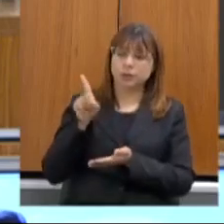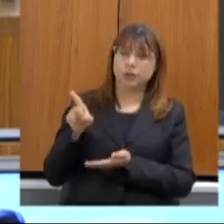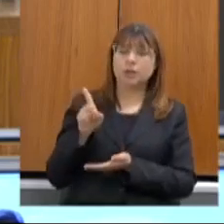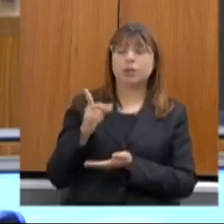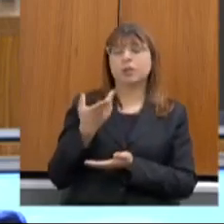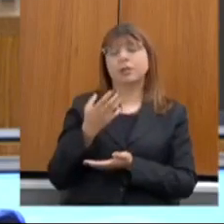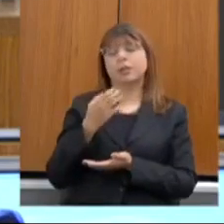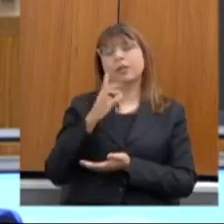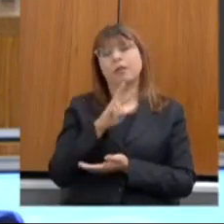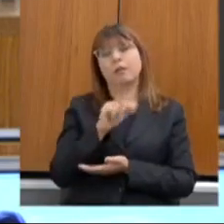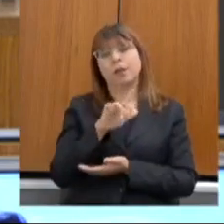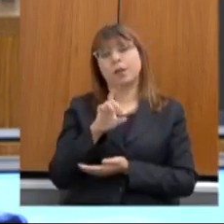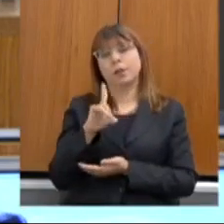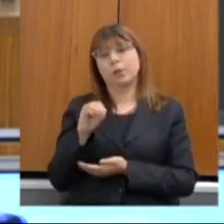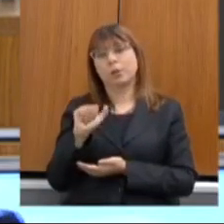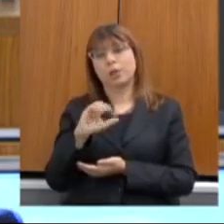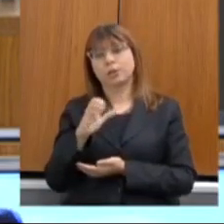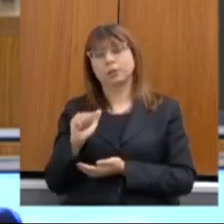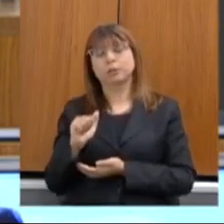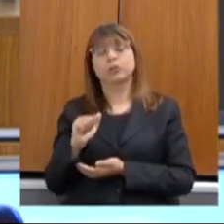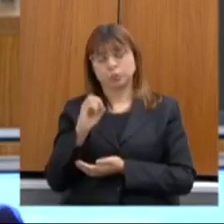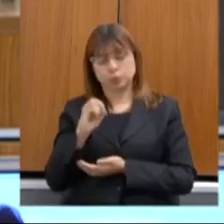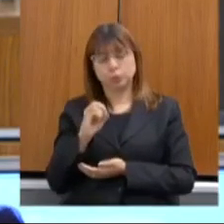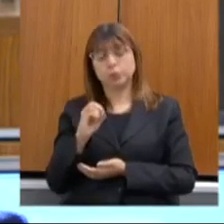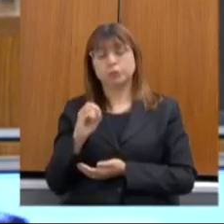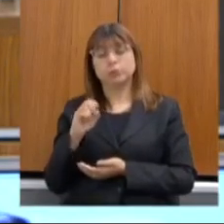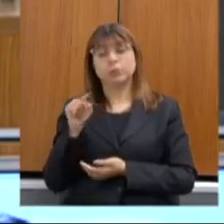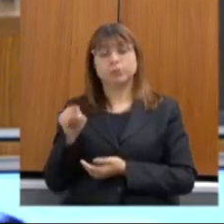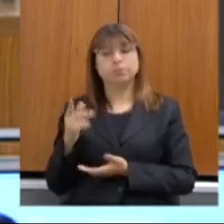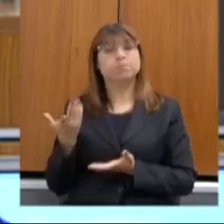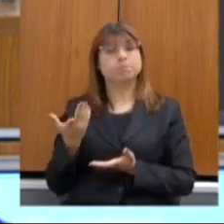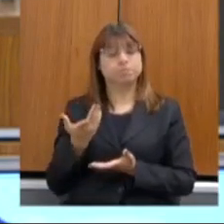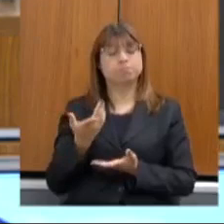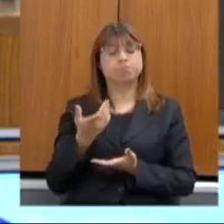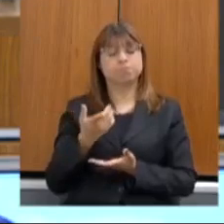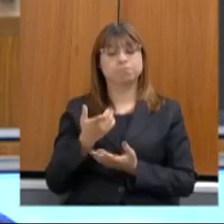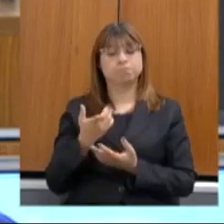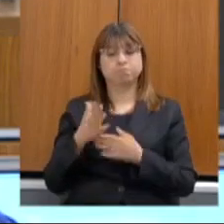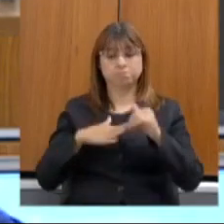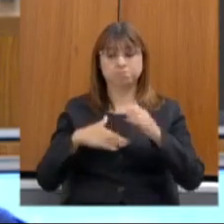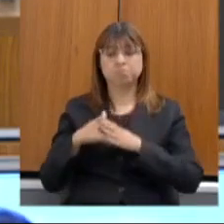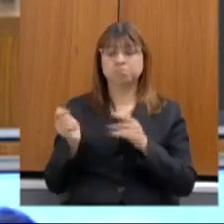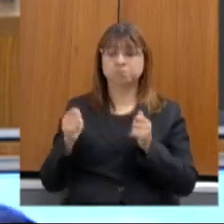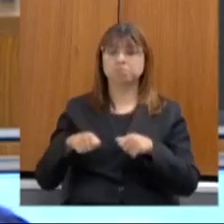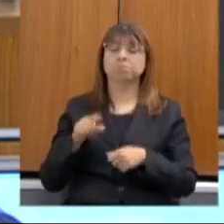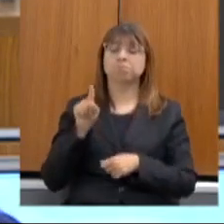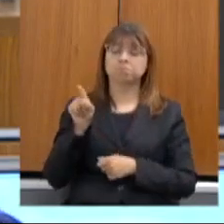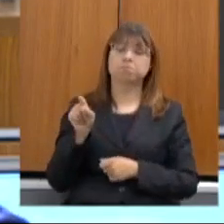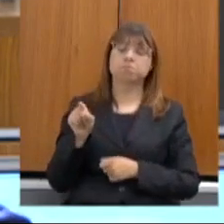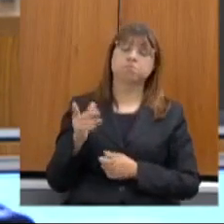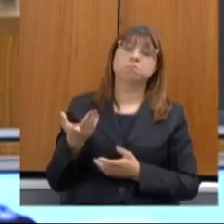Aço para executar essas ações atendido um excelente normal nisso eu tenho certeza que esses recursos